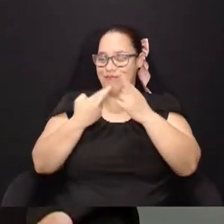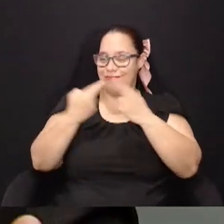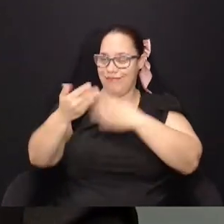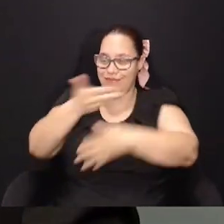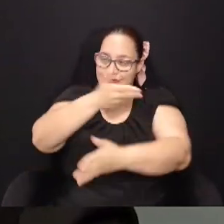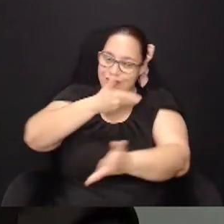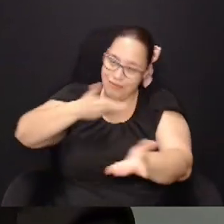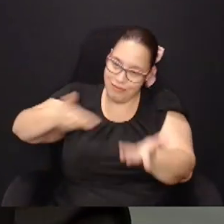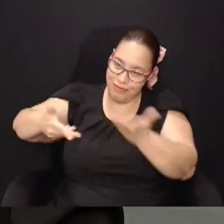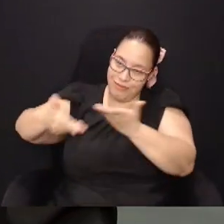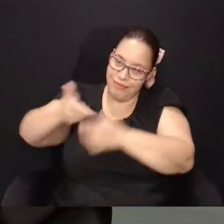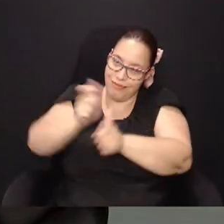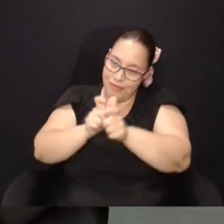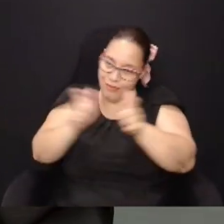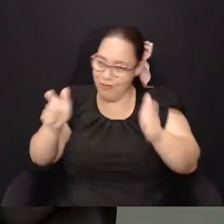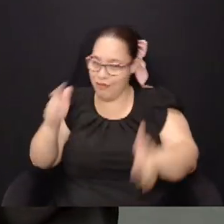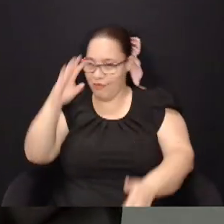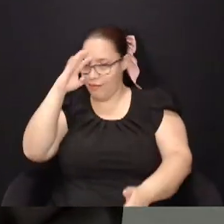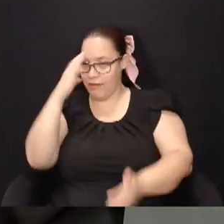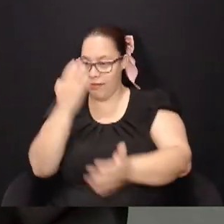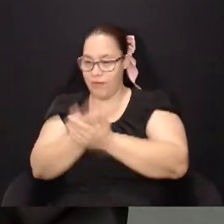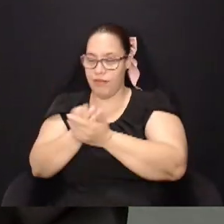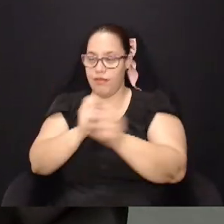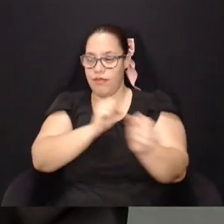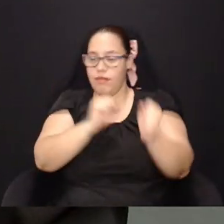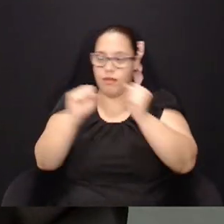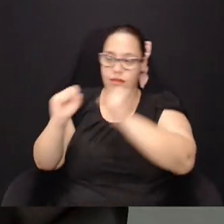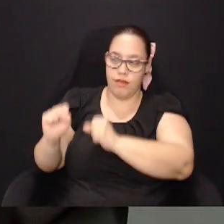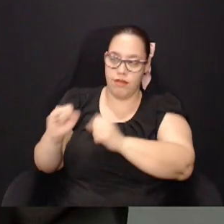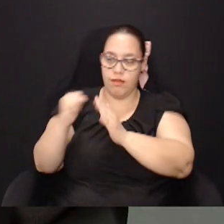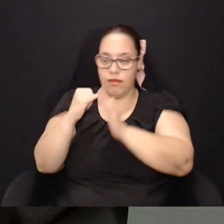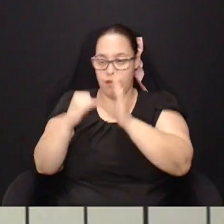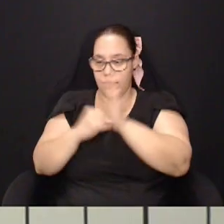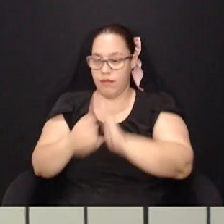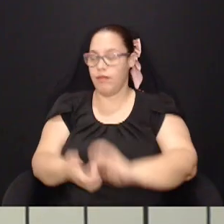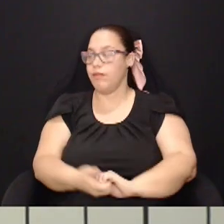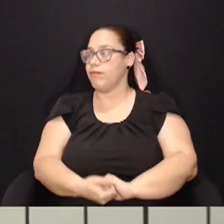que aumenta a credibilidade dos poderes constituídos.